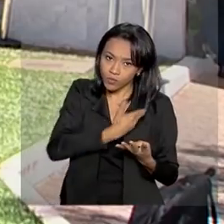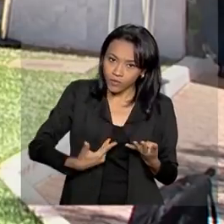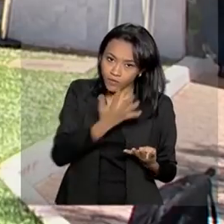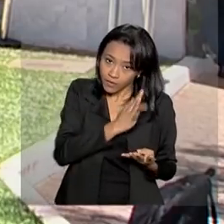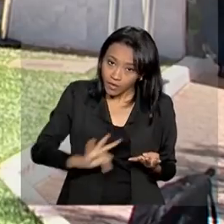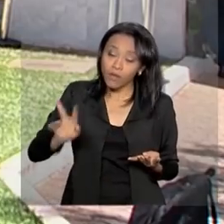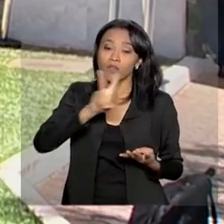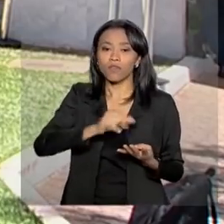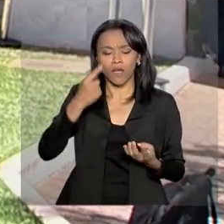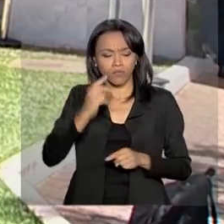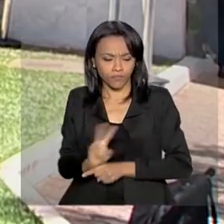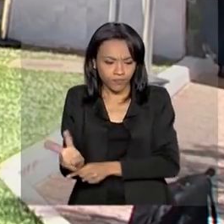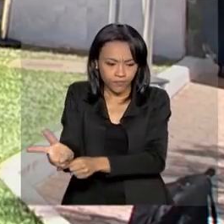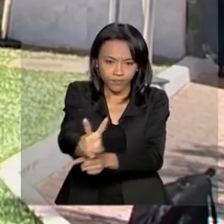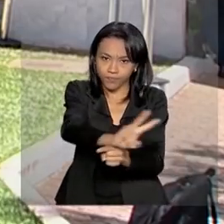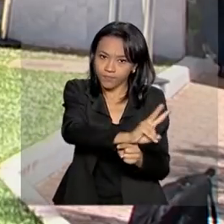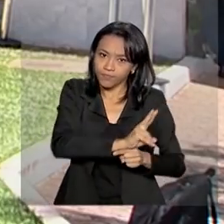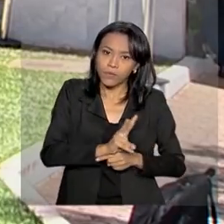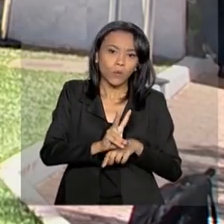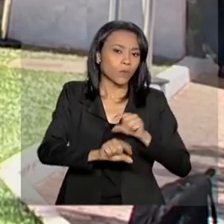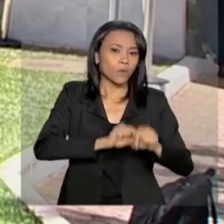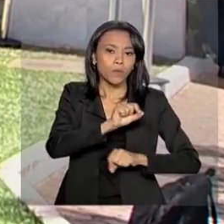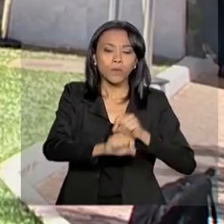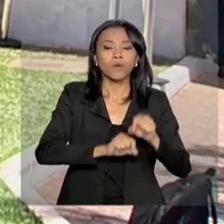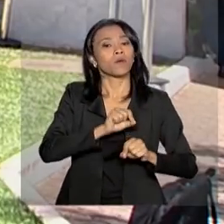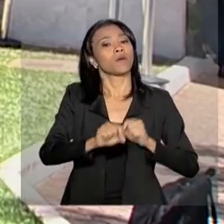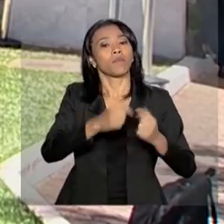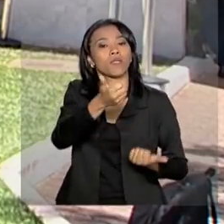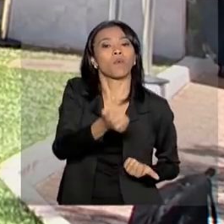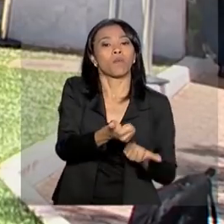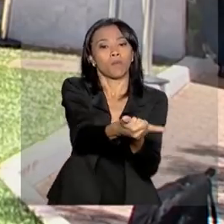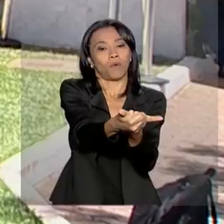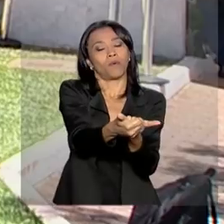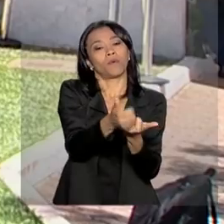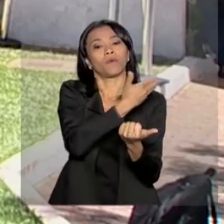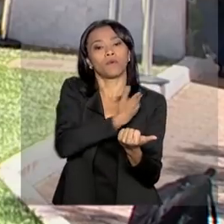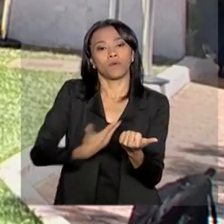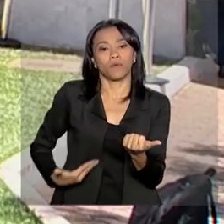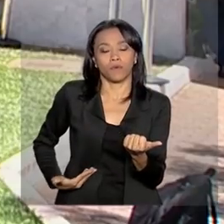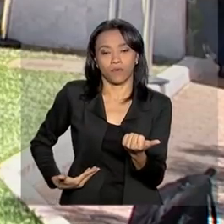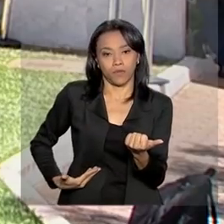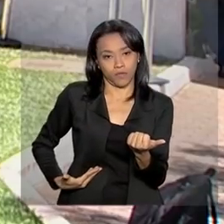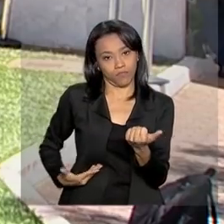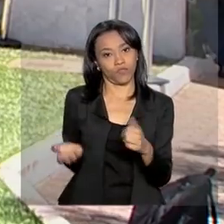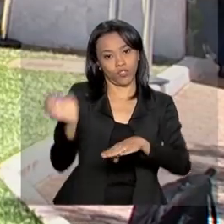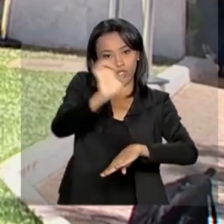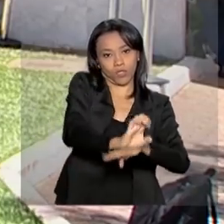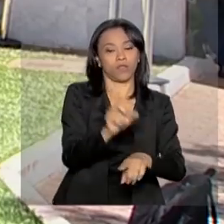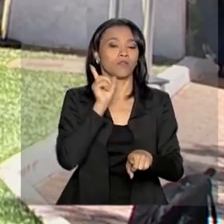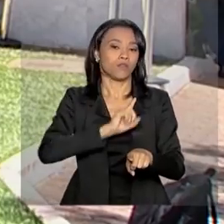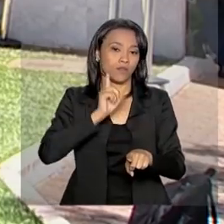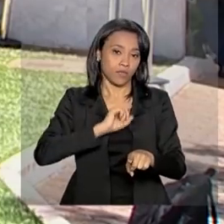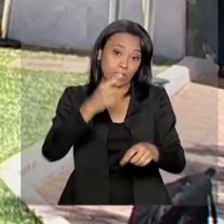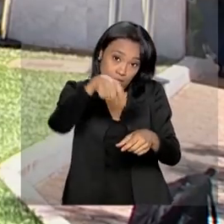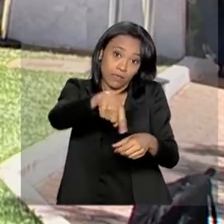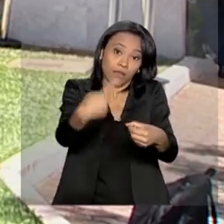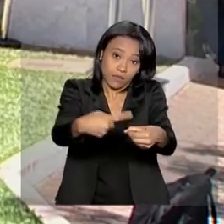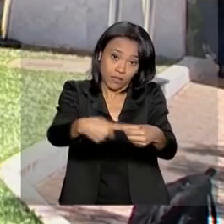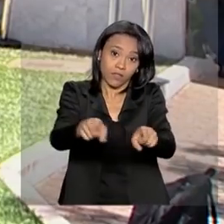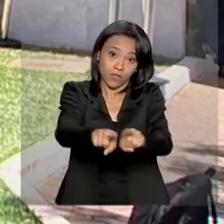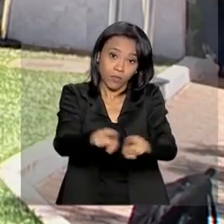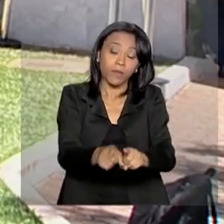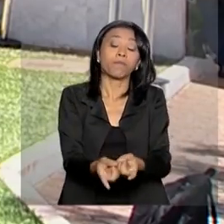monitorar as ações de apoio do governo ao estado de Minas Gerais e a cidade de Brumadinho. Lembrando que